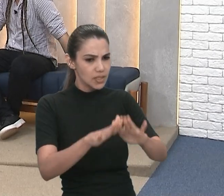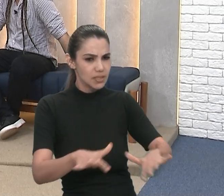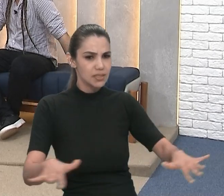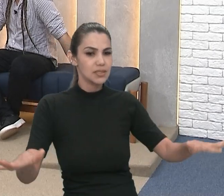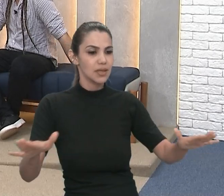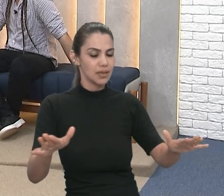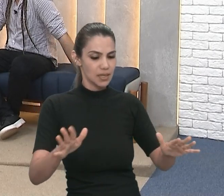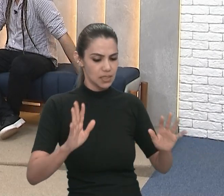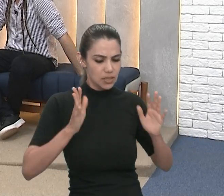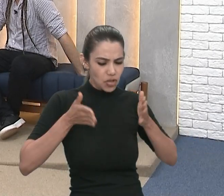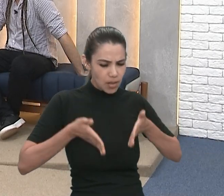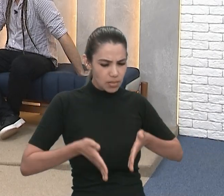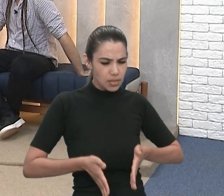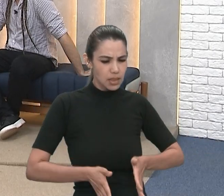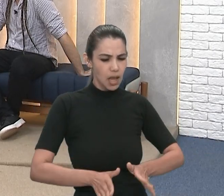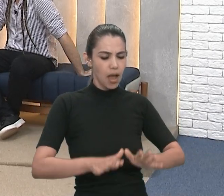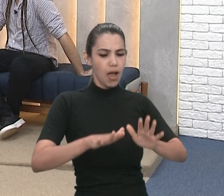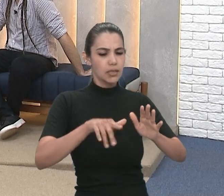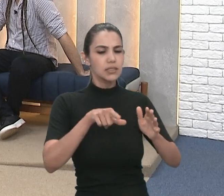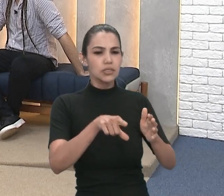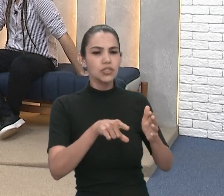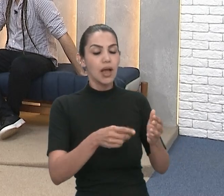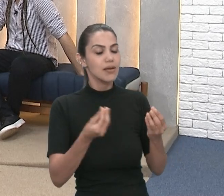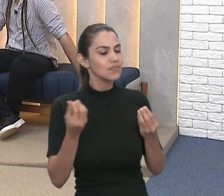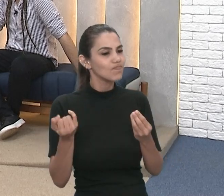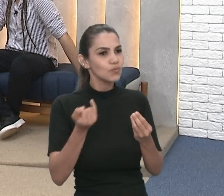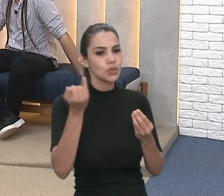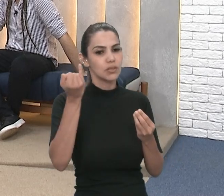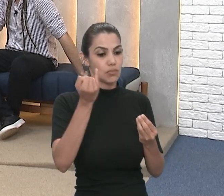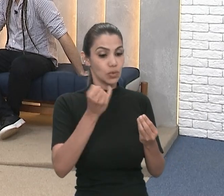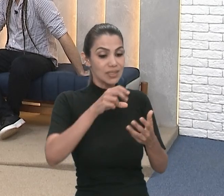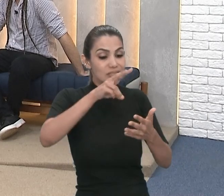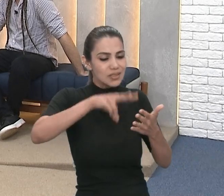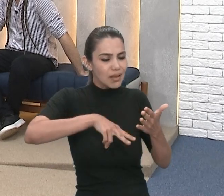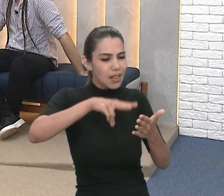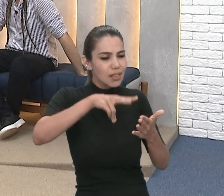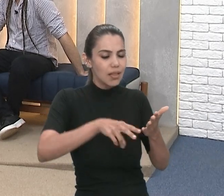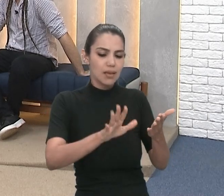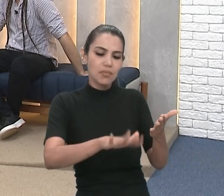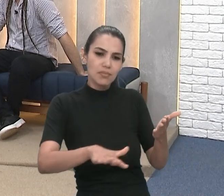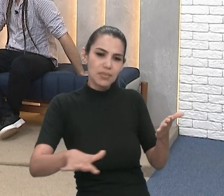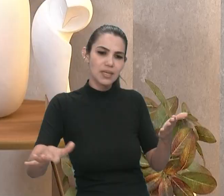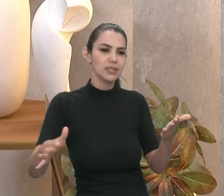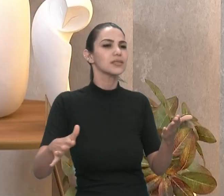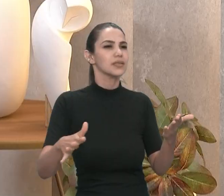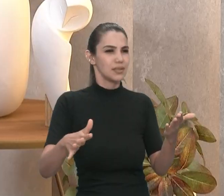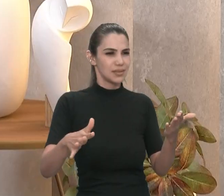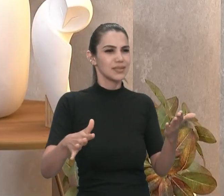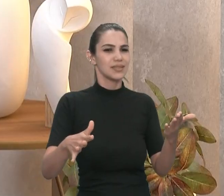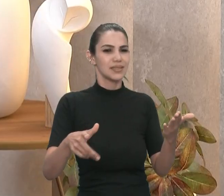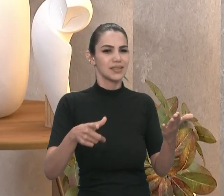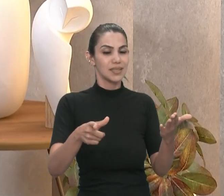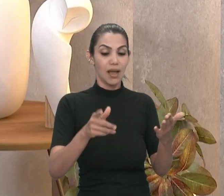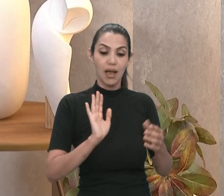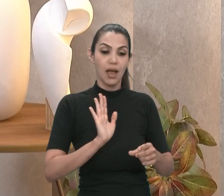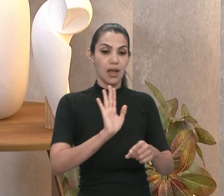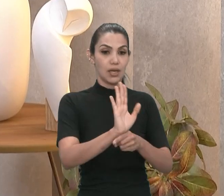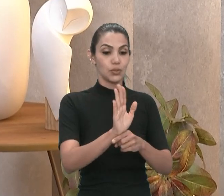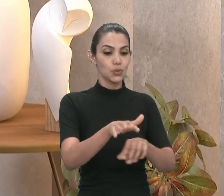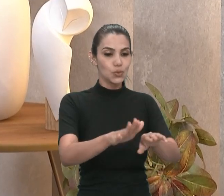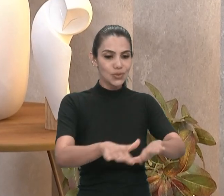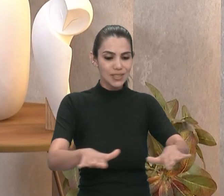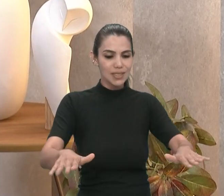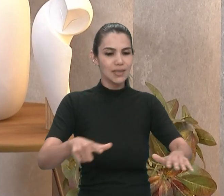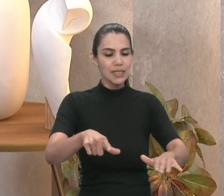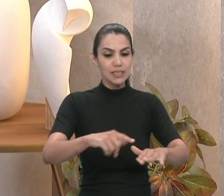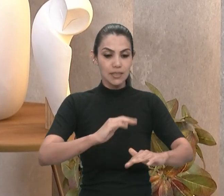a apropriação, o acesso aos elementos simbólicos que a humanidade produziu, ajuda na construção